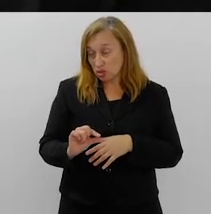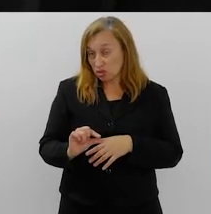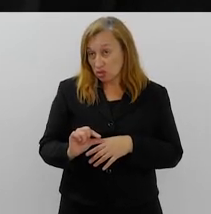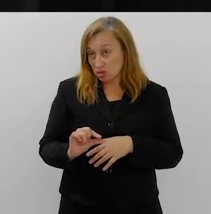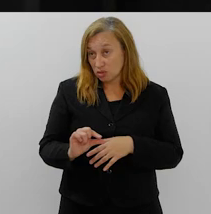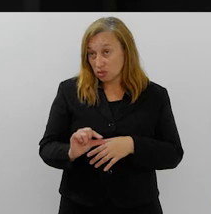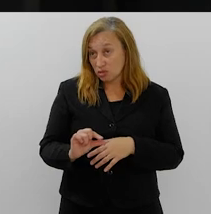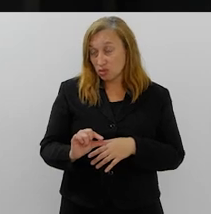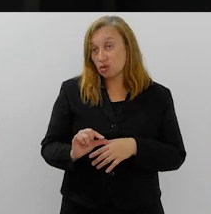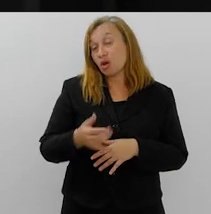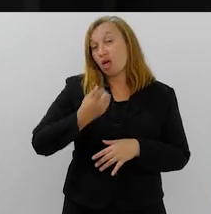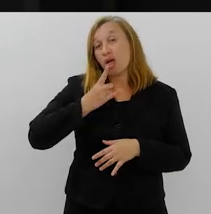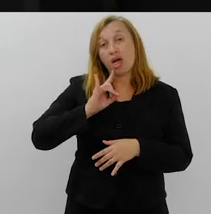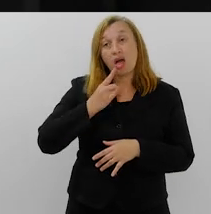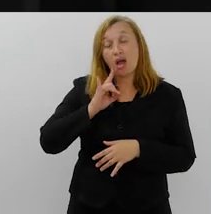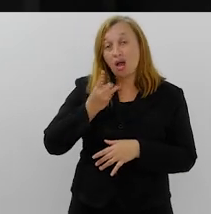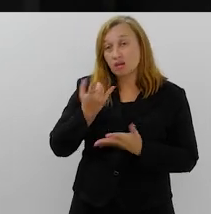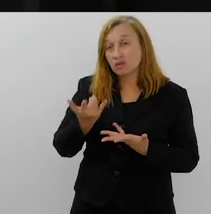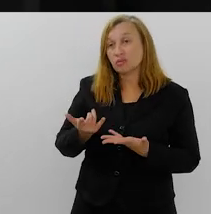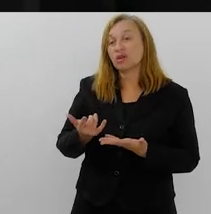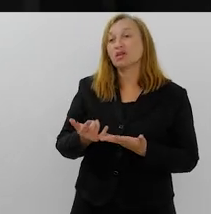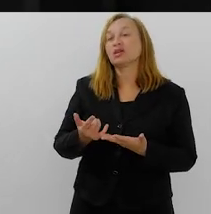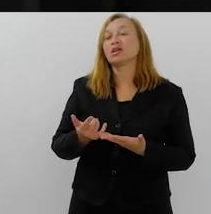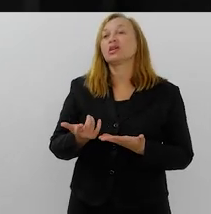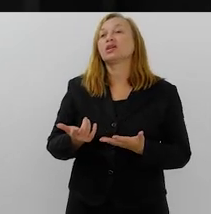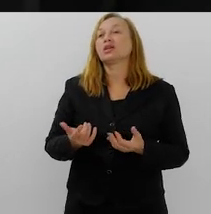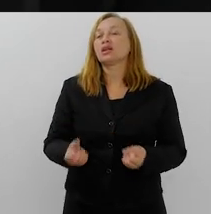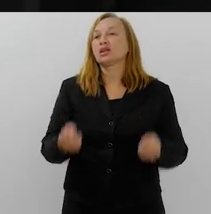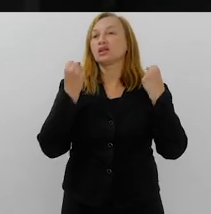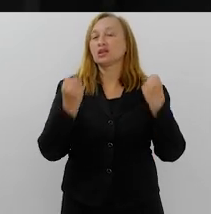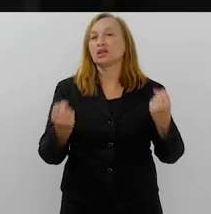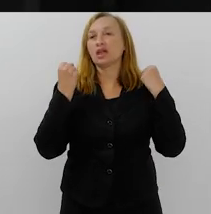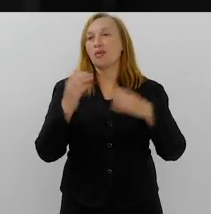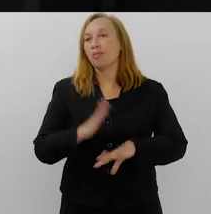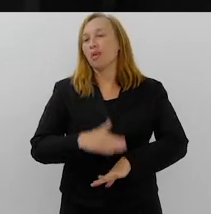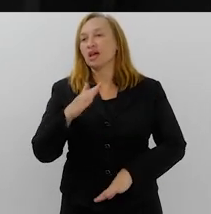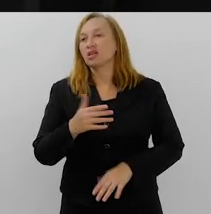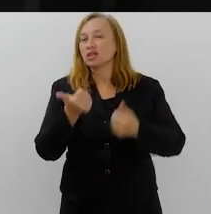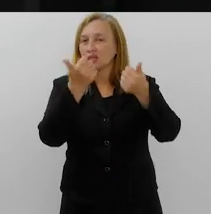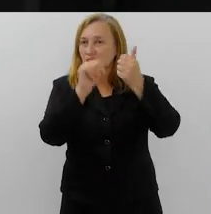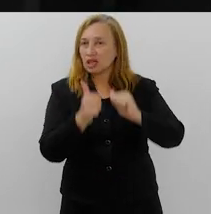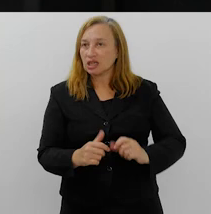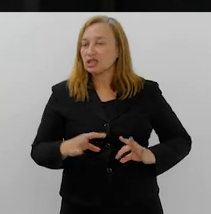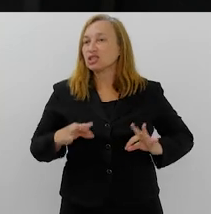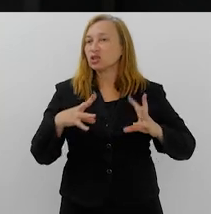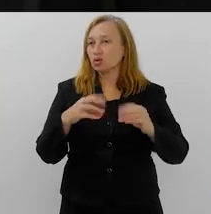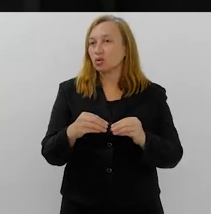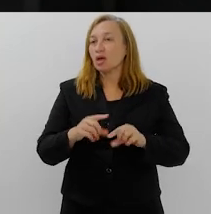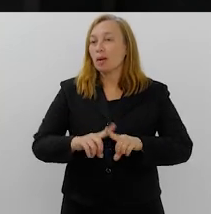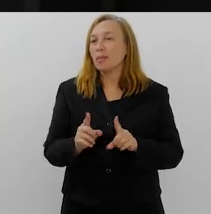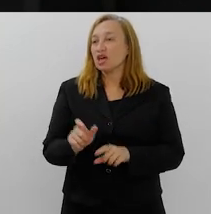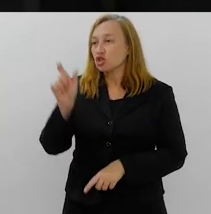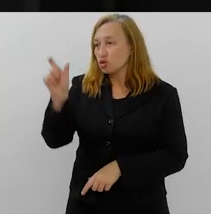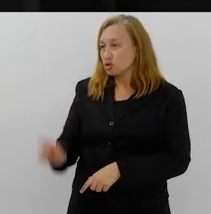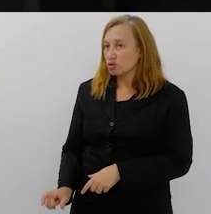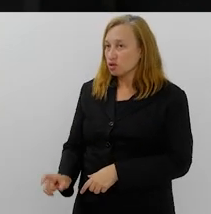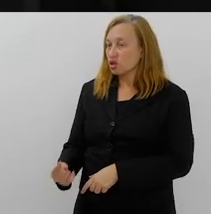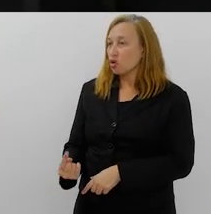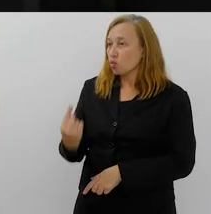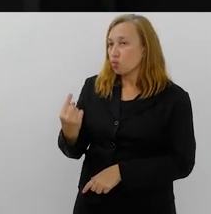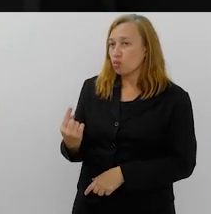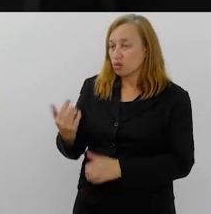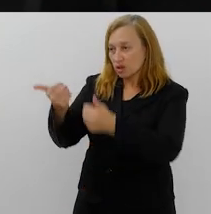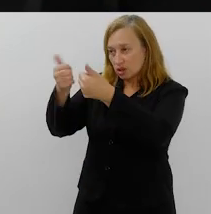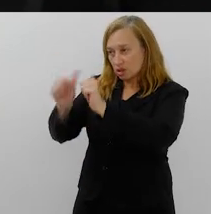muito a sua carga Tab nem diminuir muito seu consumo alcoólico nem passar a se exercitar muito mais quando a gente Analisa uma população um